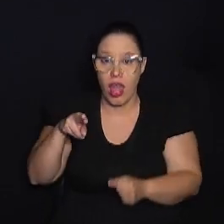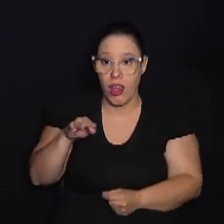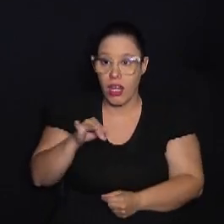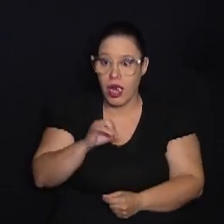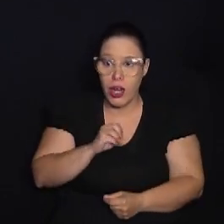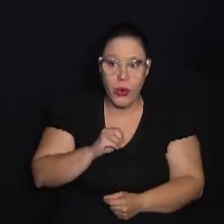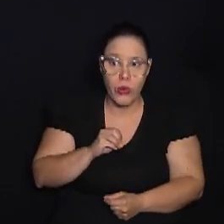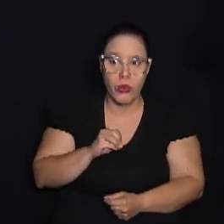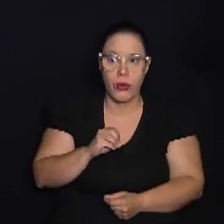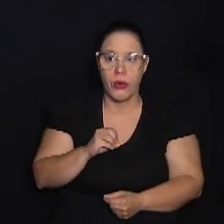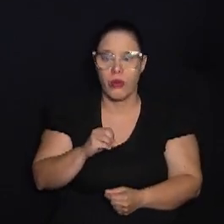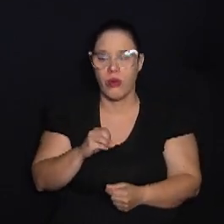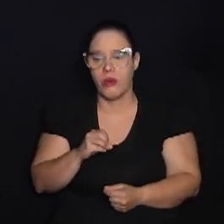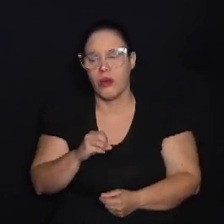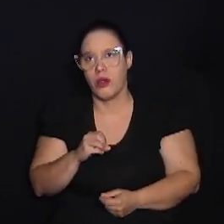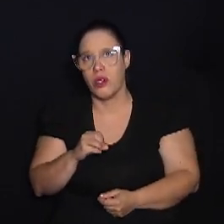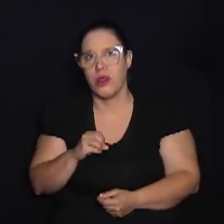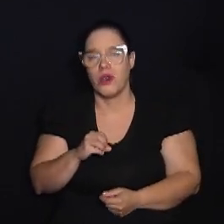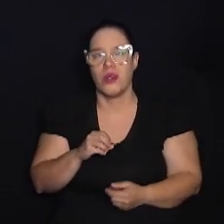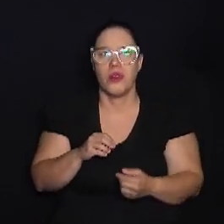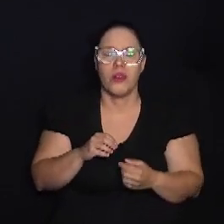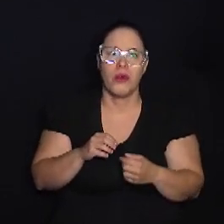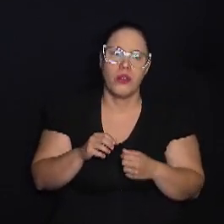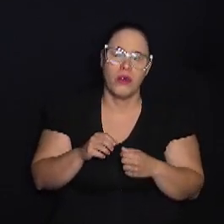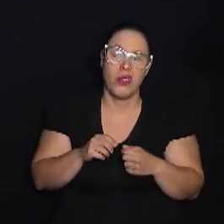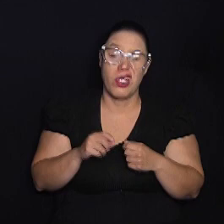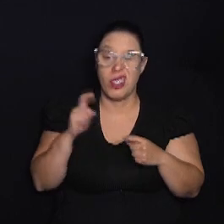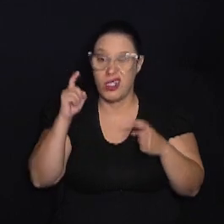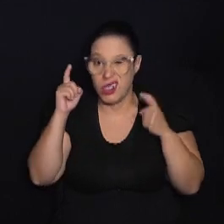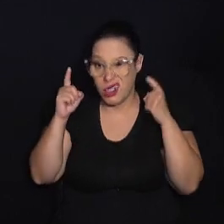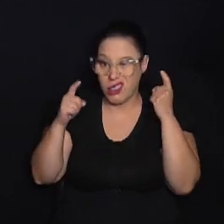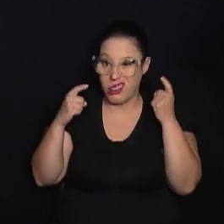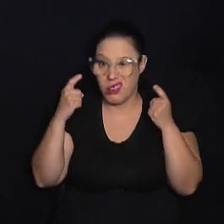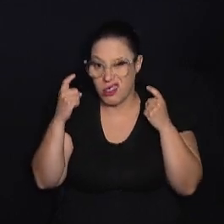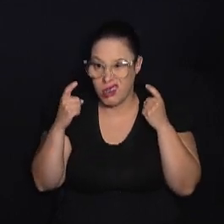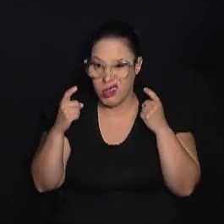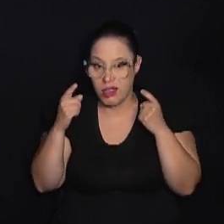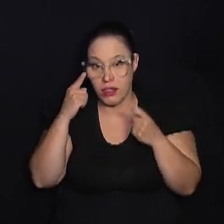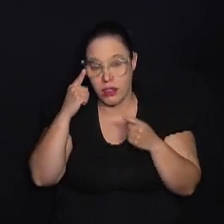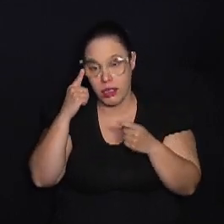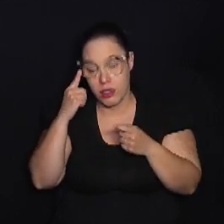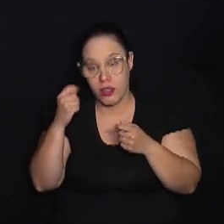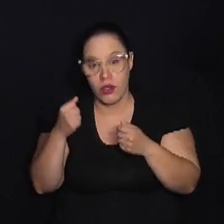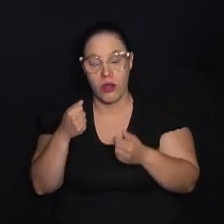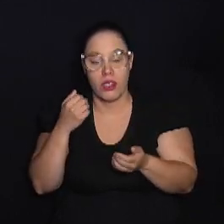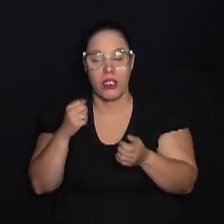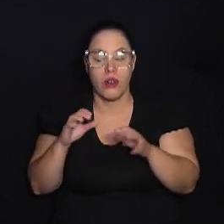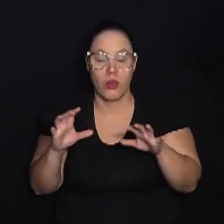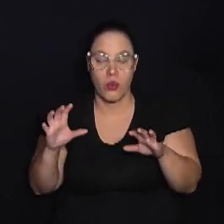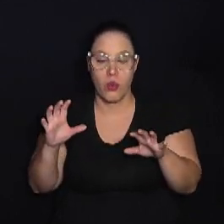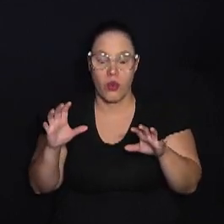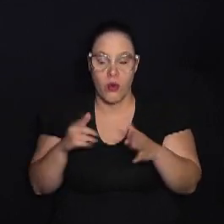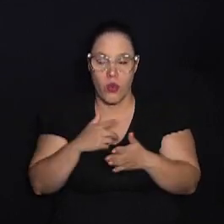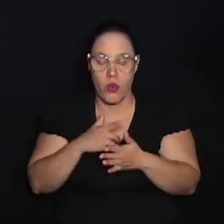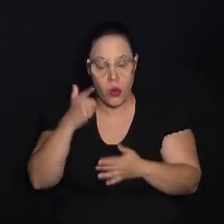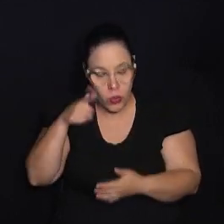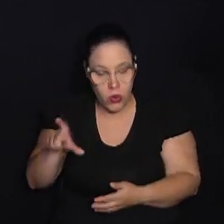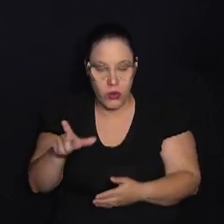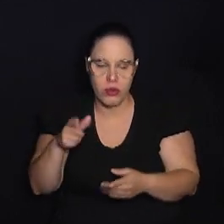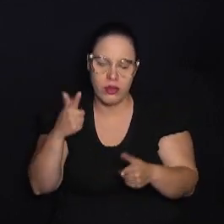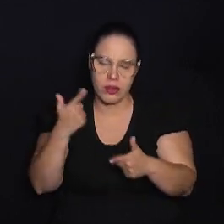otorrino, mas então assim, na verdade, você só consegue enfrentar um problema quando você sabe que ele existe, né?